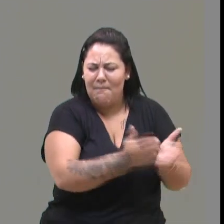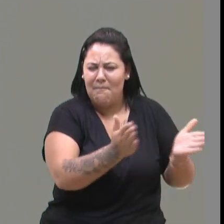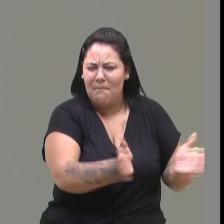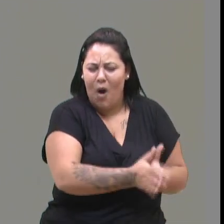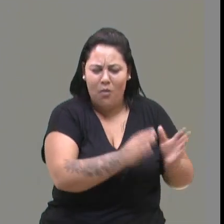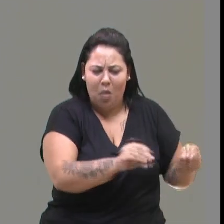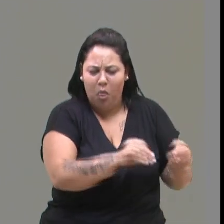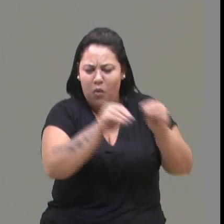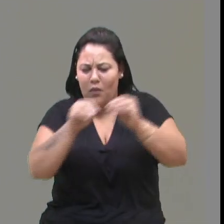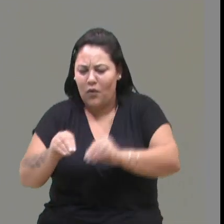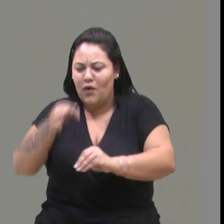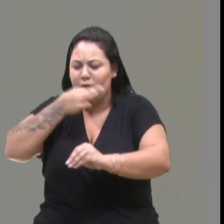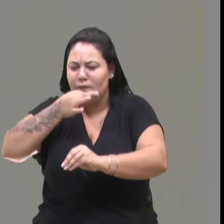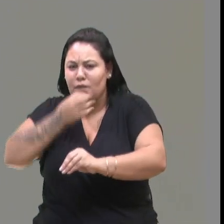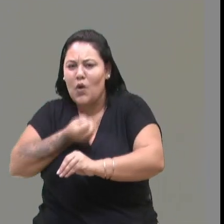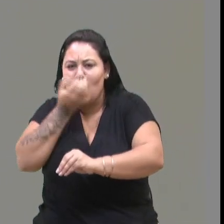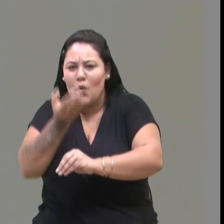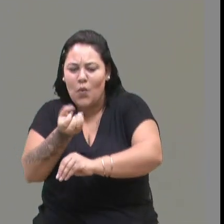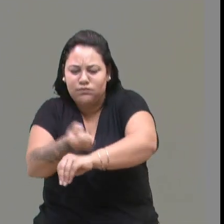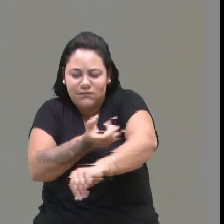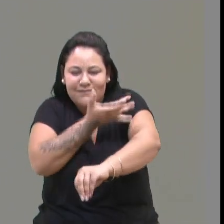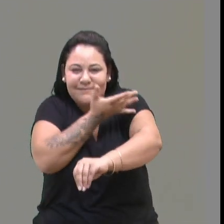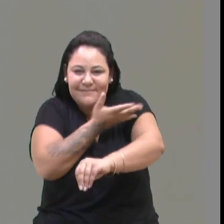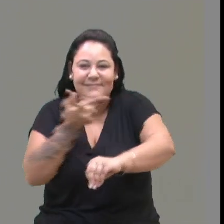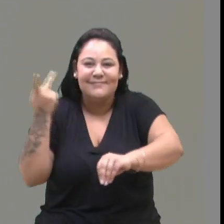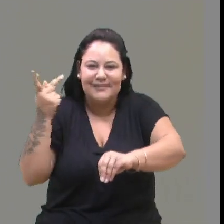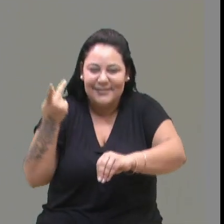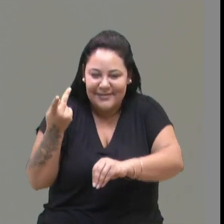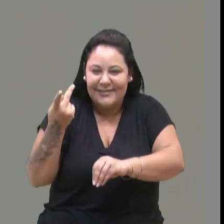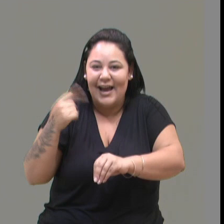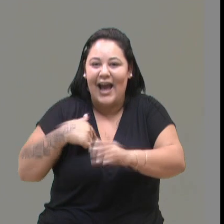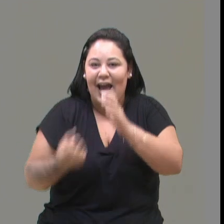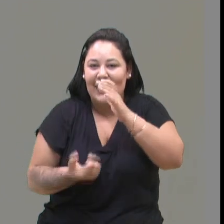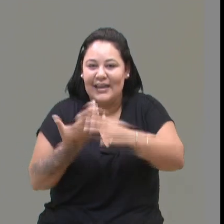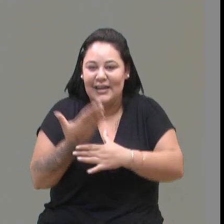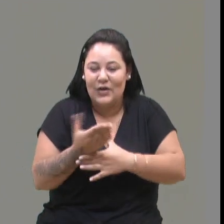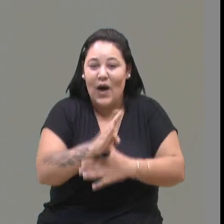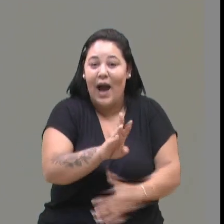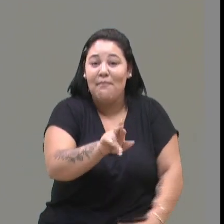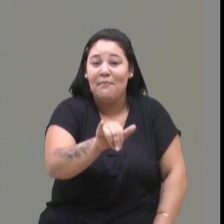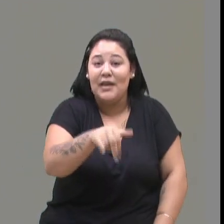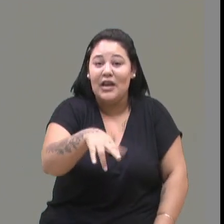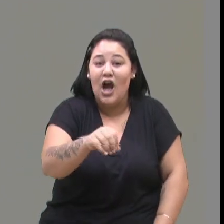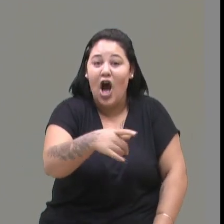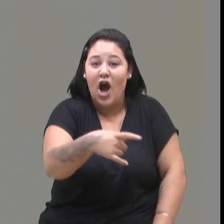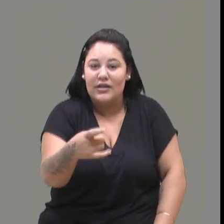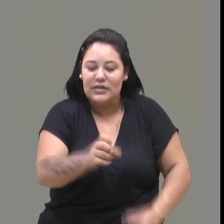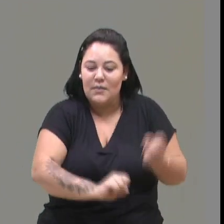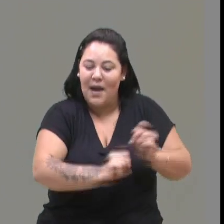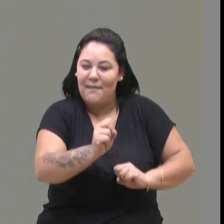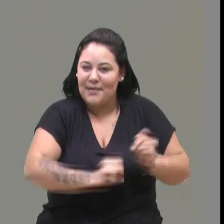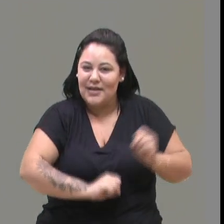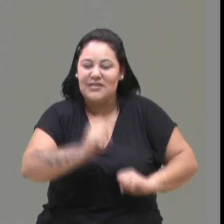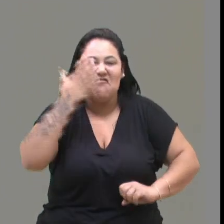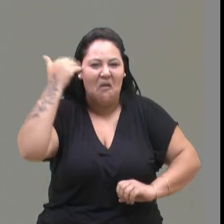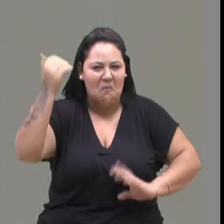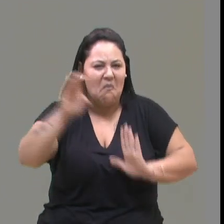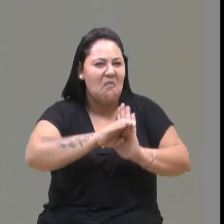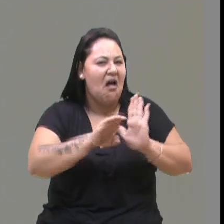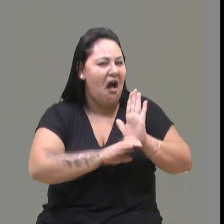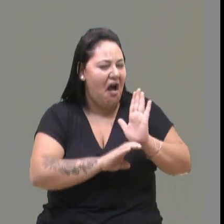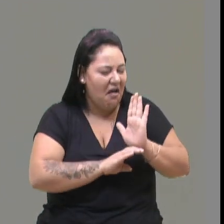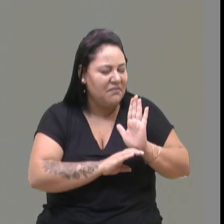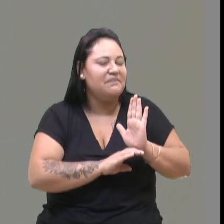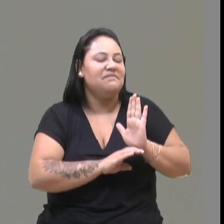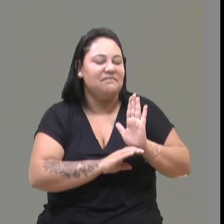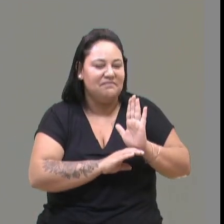contou a sua história emocionante e gerou uma empresa chamada Brinox, e, enfim, uma carreira de sucesso.